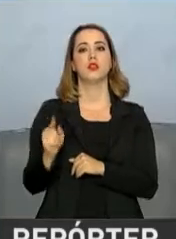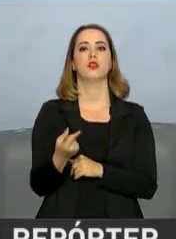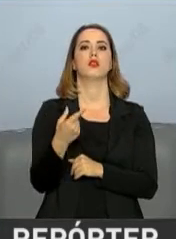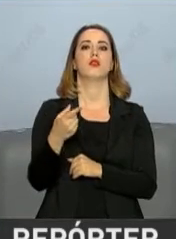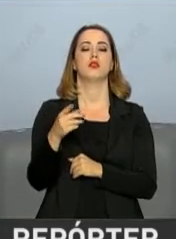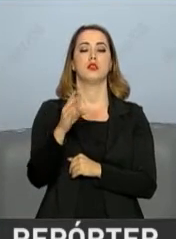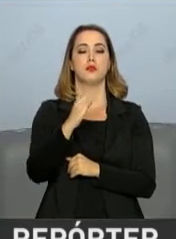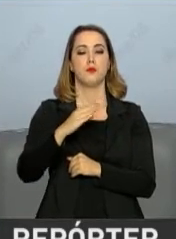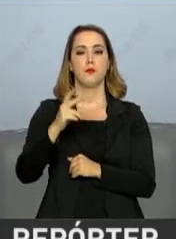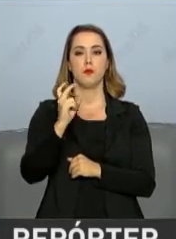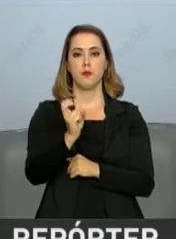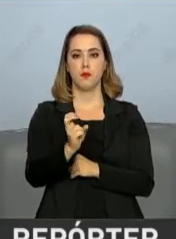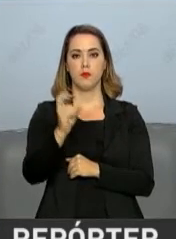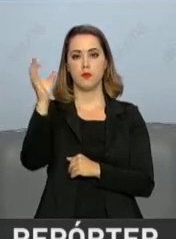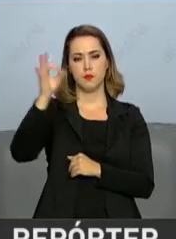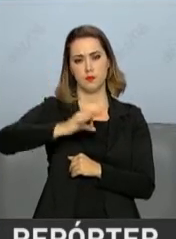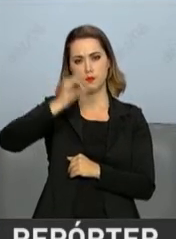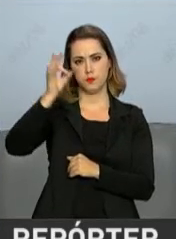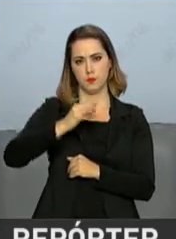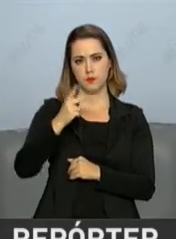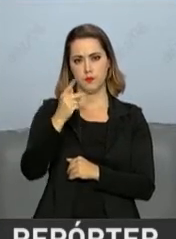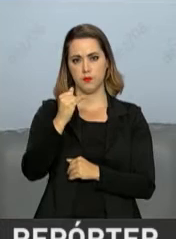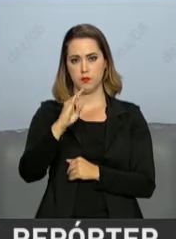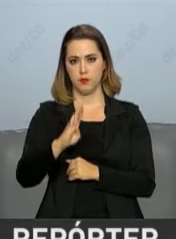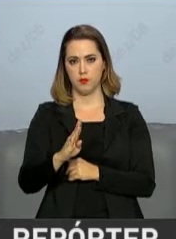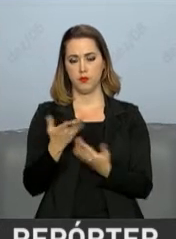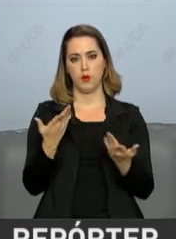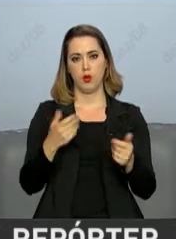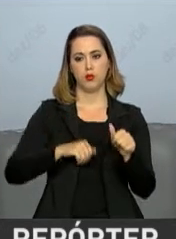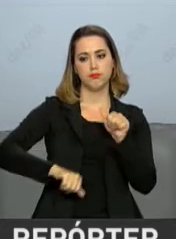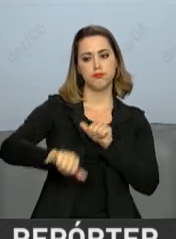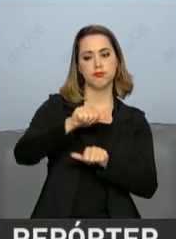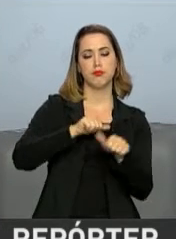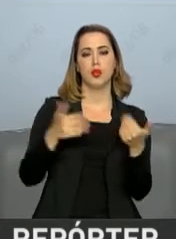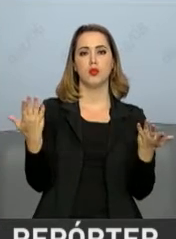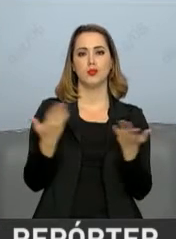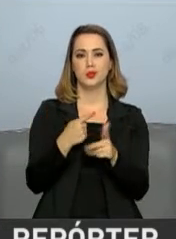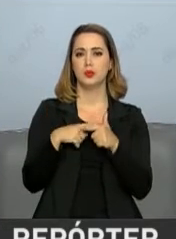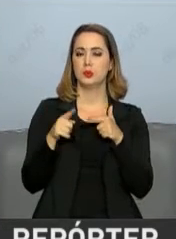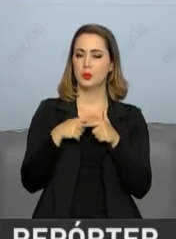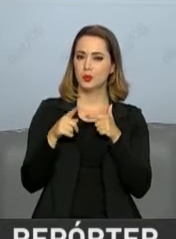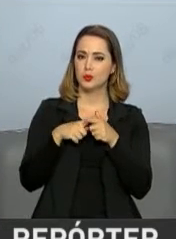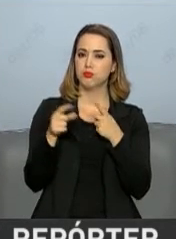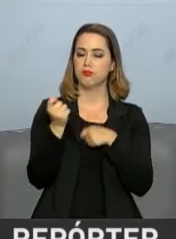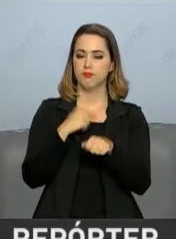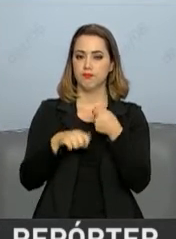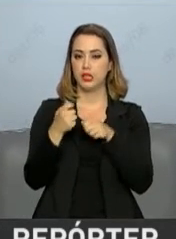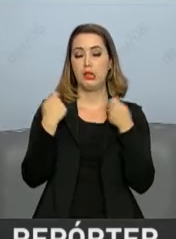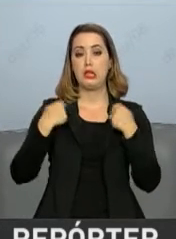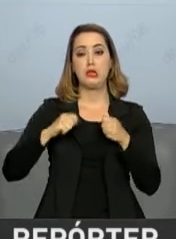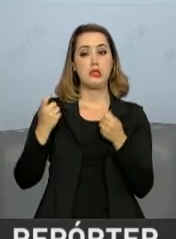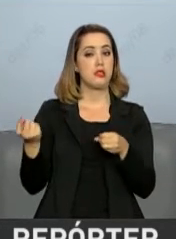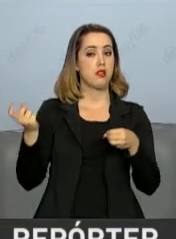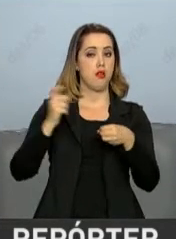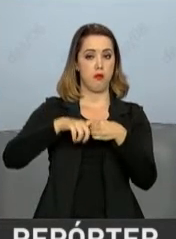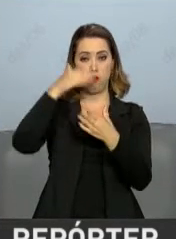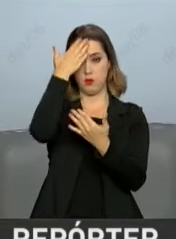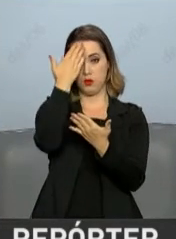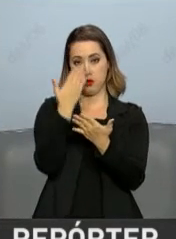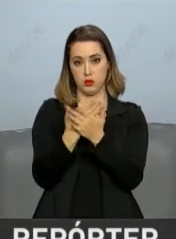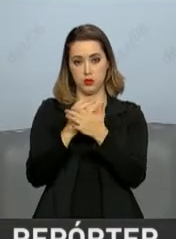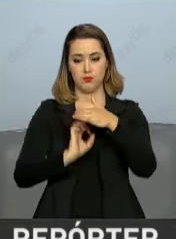segundo o governo para reverter o cenário de recessão é preciso recuperar a confiança do empresariado na economia